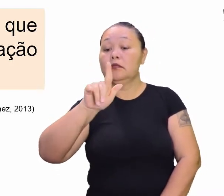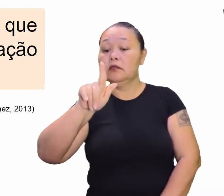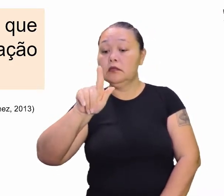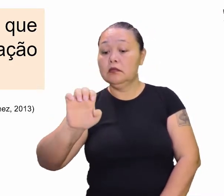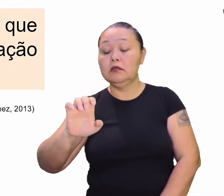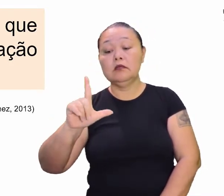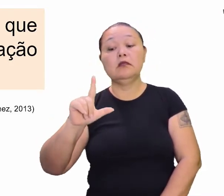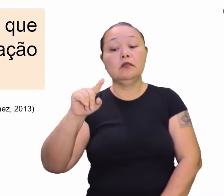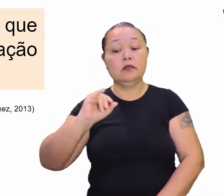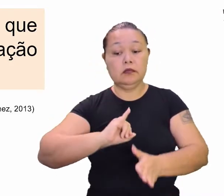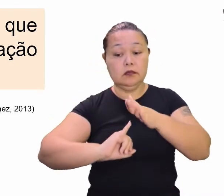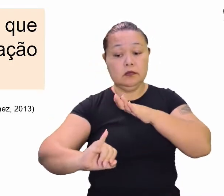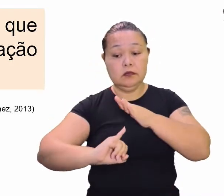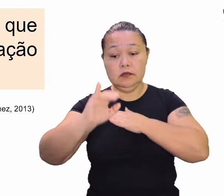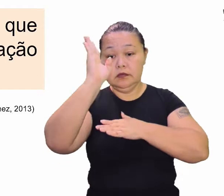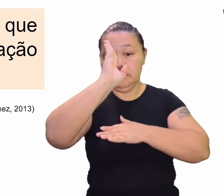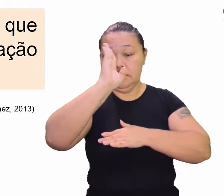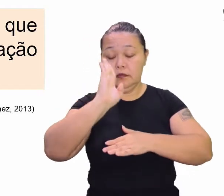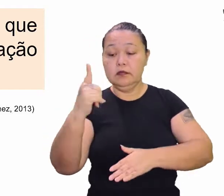de Geografia e Estatística.